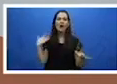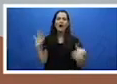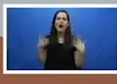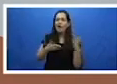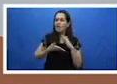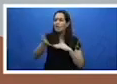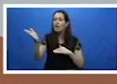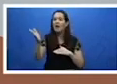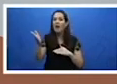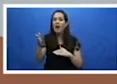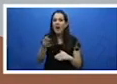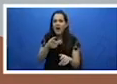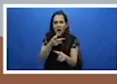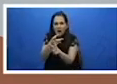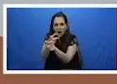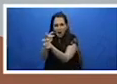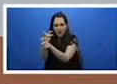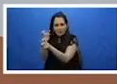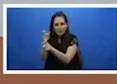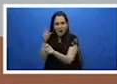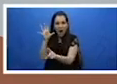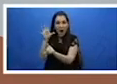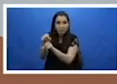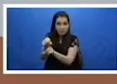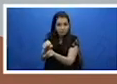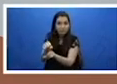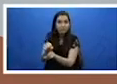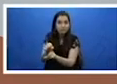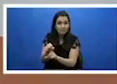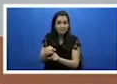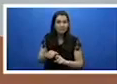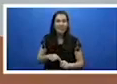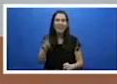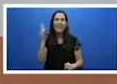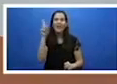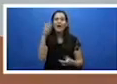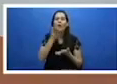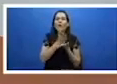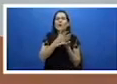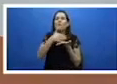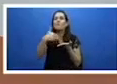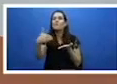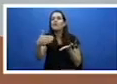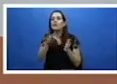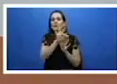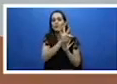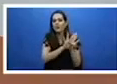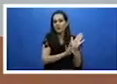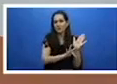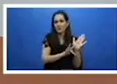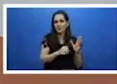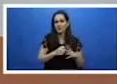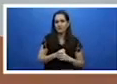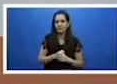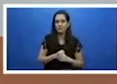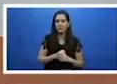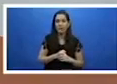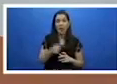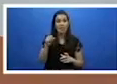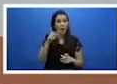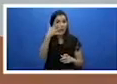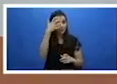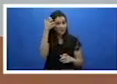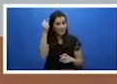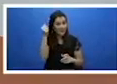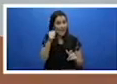é o nosso primeiro parágrafo. É o começo da nossa produção de texto. Parágrafo,